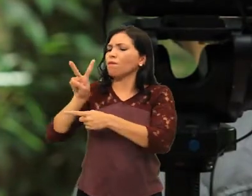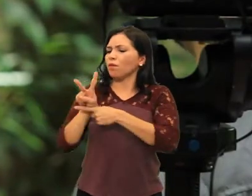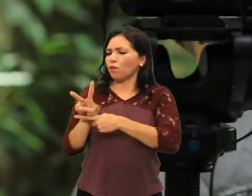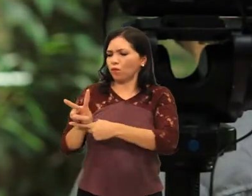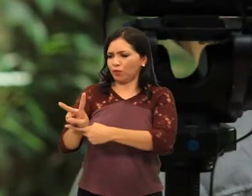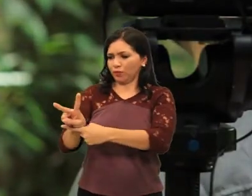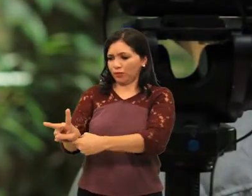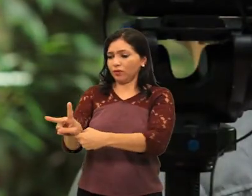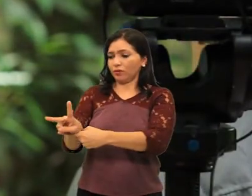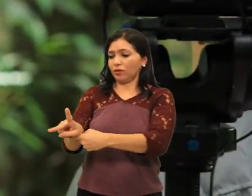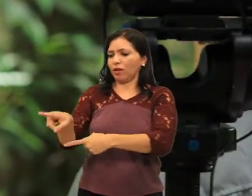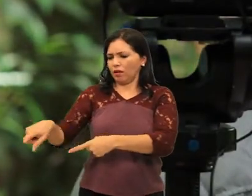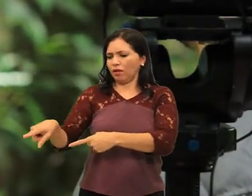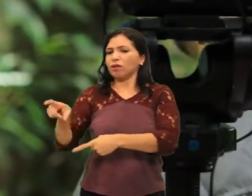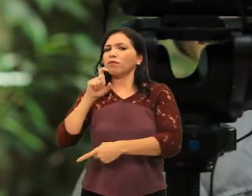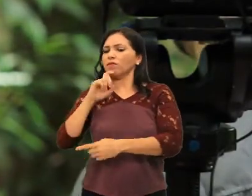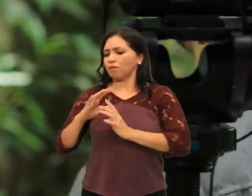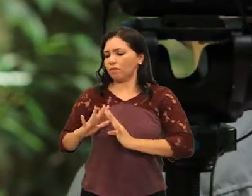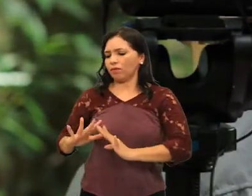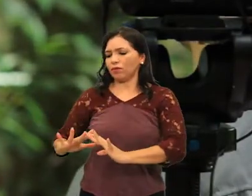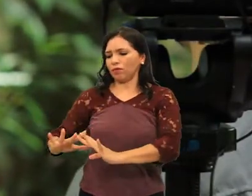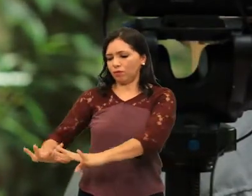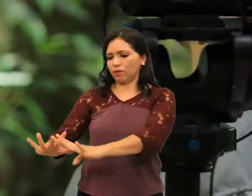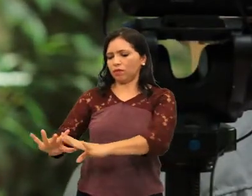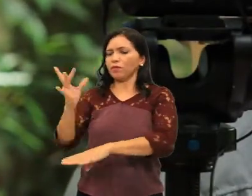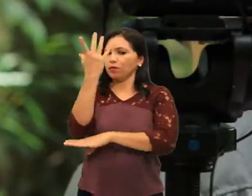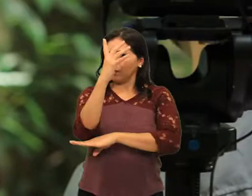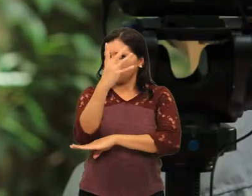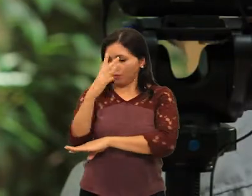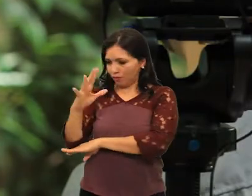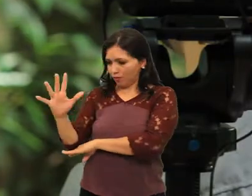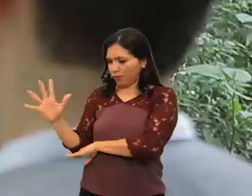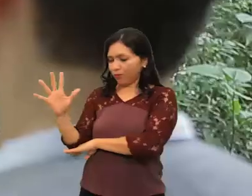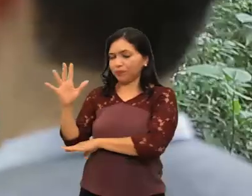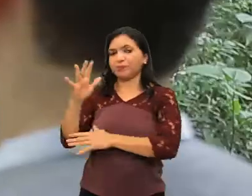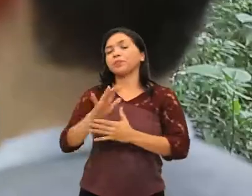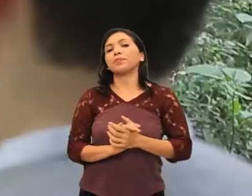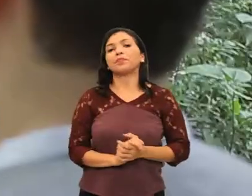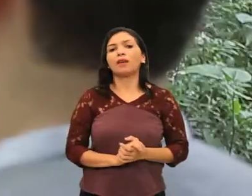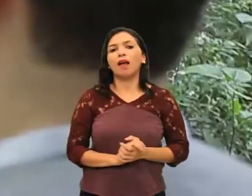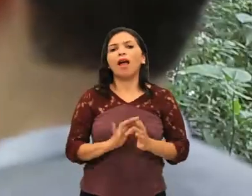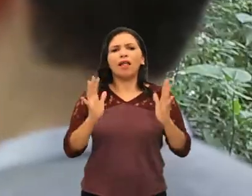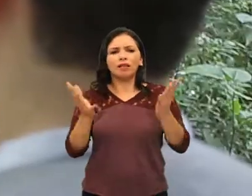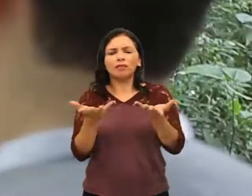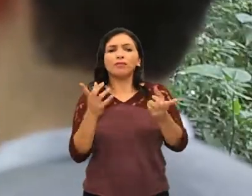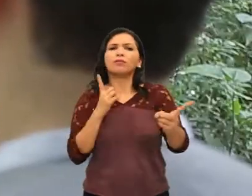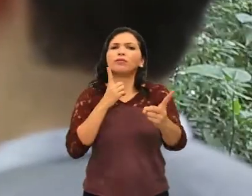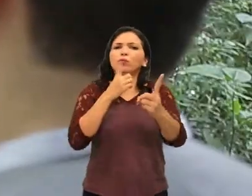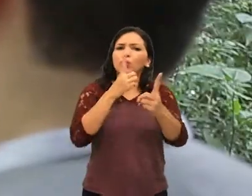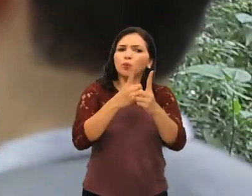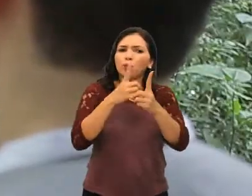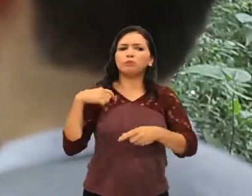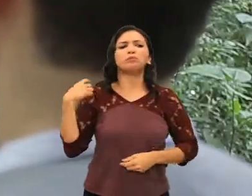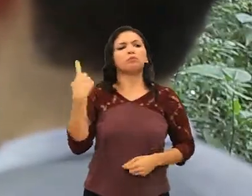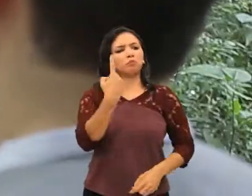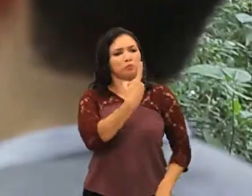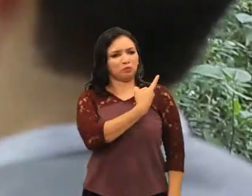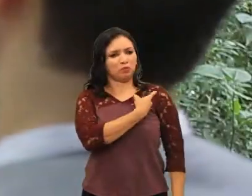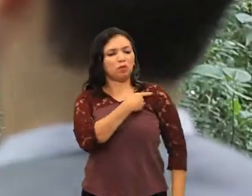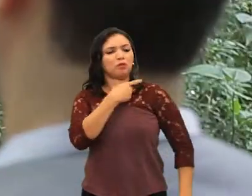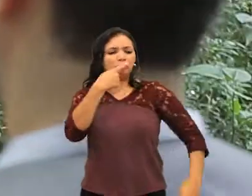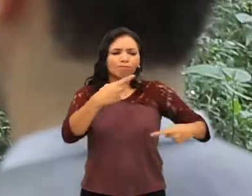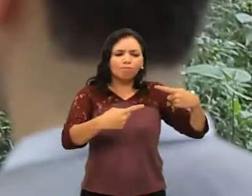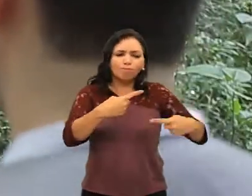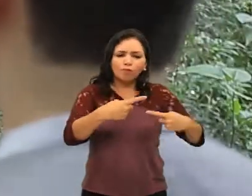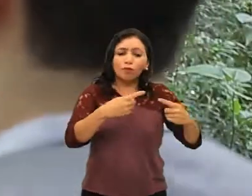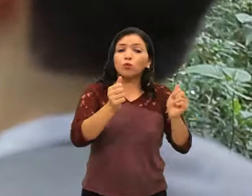a conservação desse bioma, dessa vegetação, melhor dizendo. Sim. E nesse encontro nós discutimos isso, né, junto